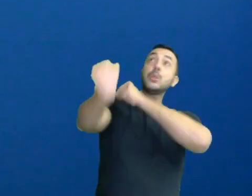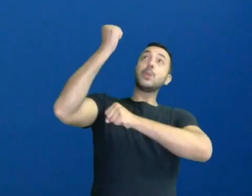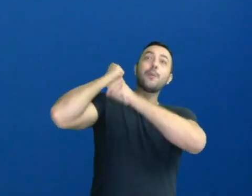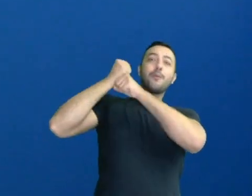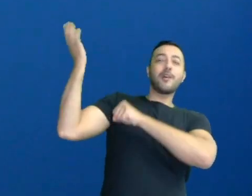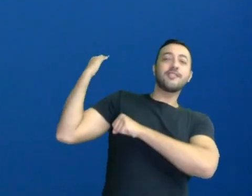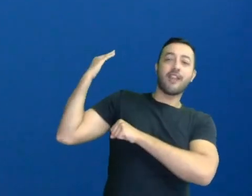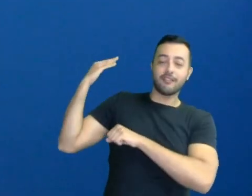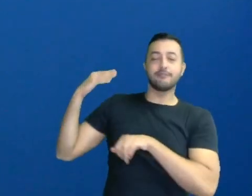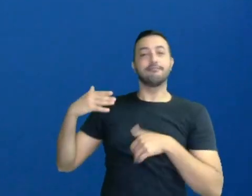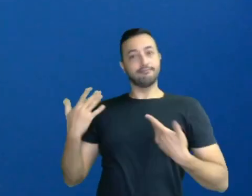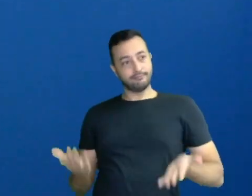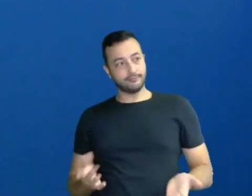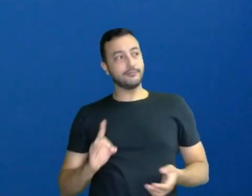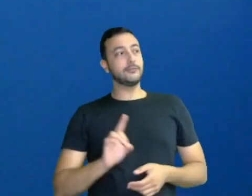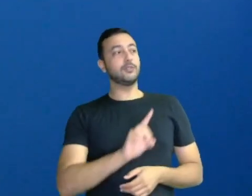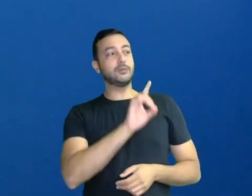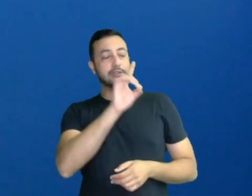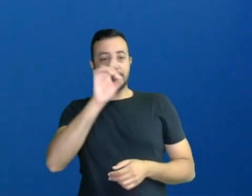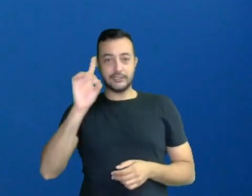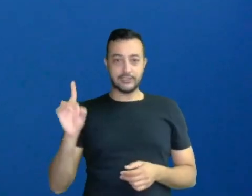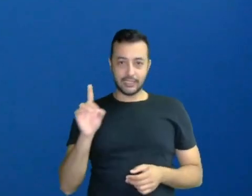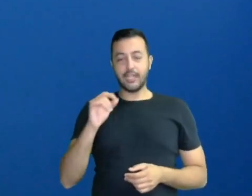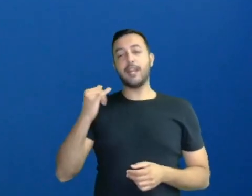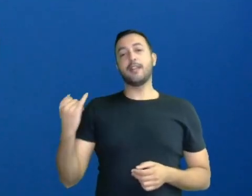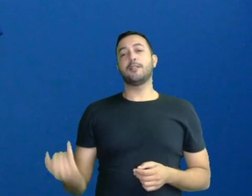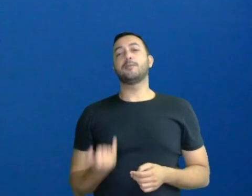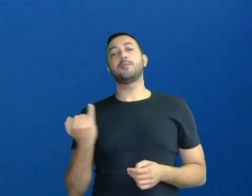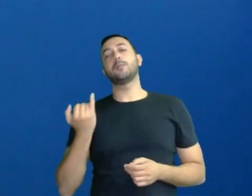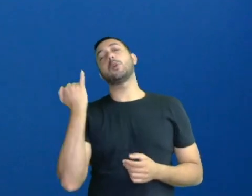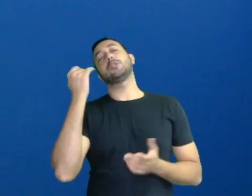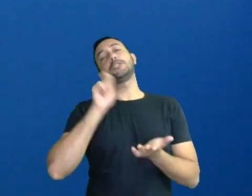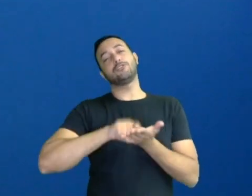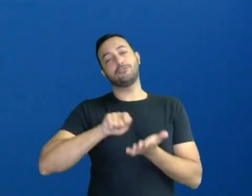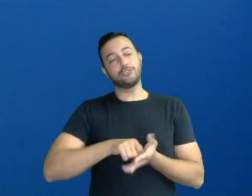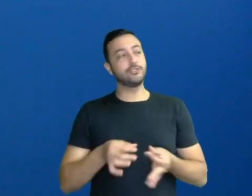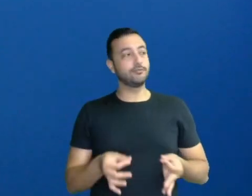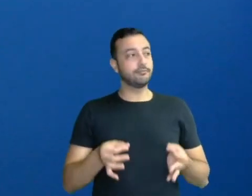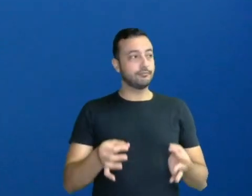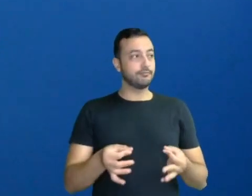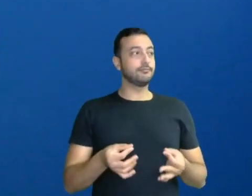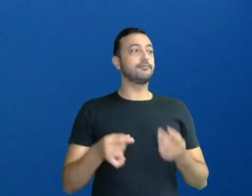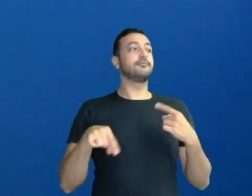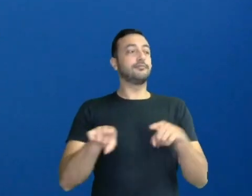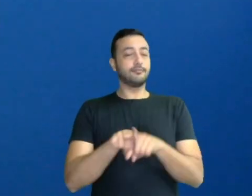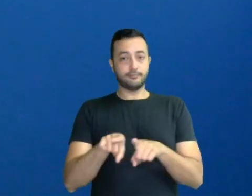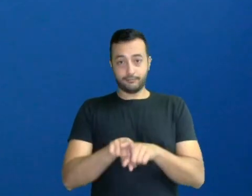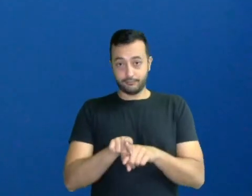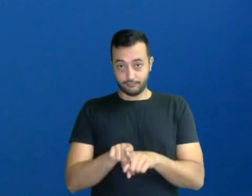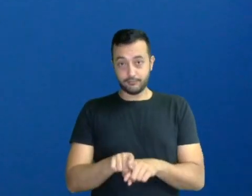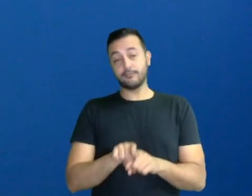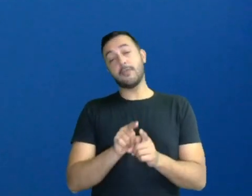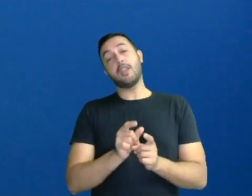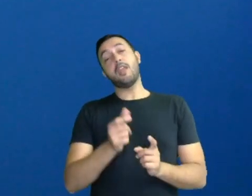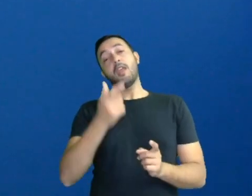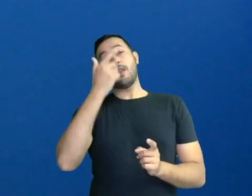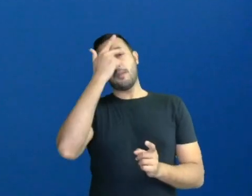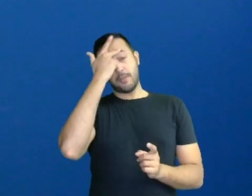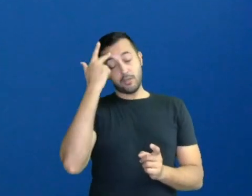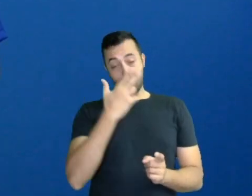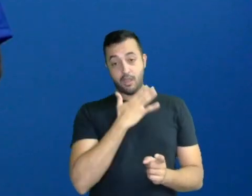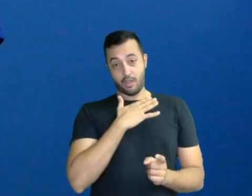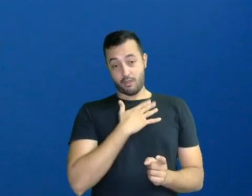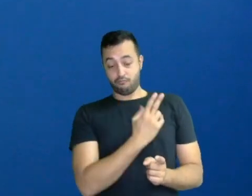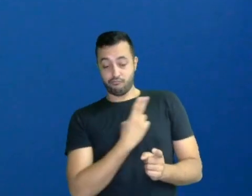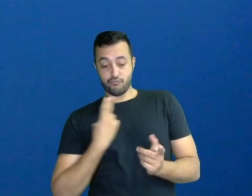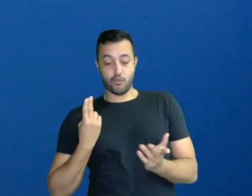né então a data é um componente muito importante do bilhete assim como o remetente que a